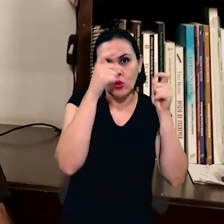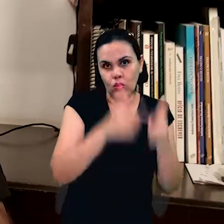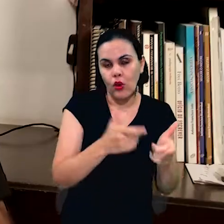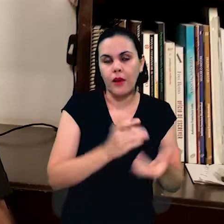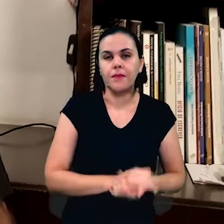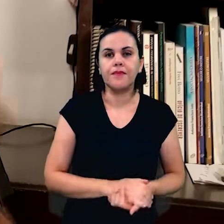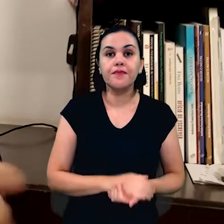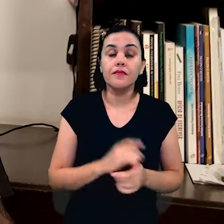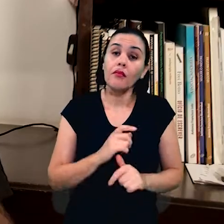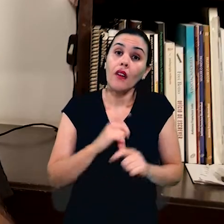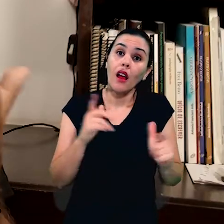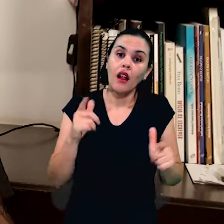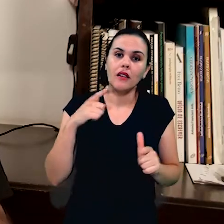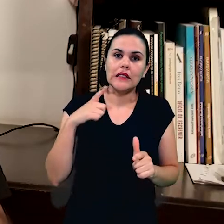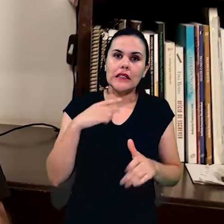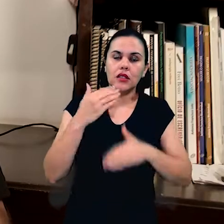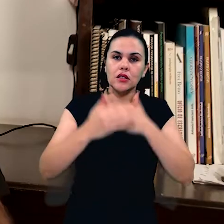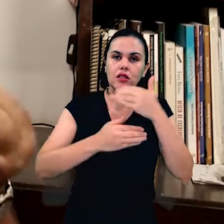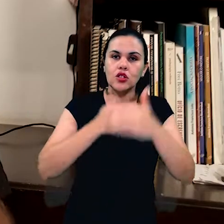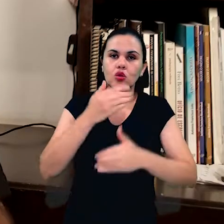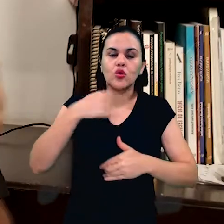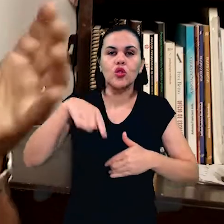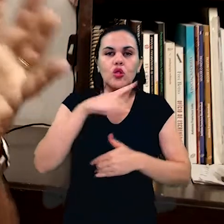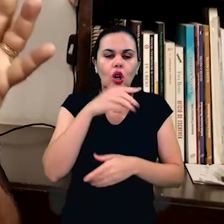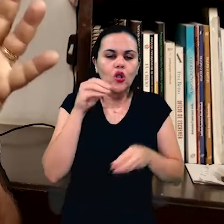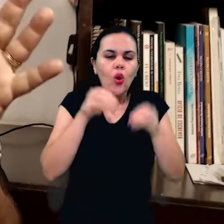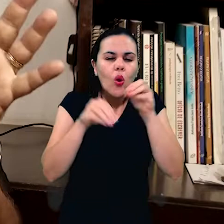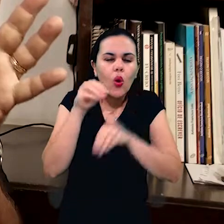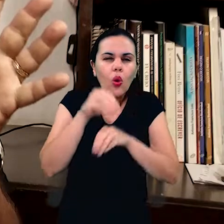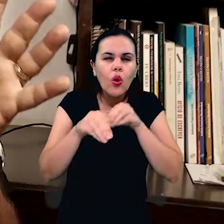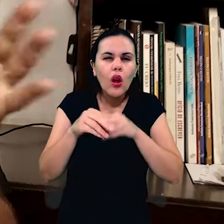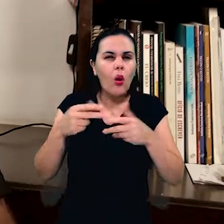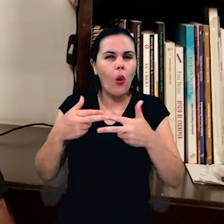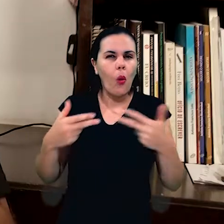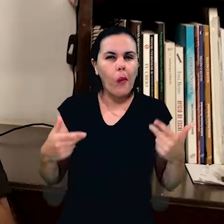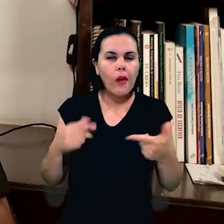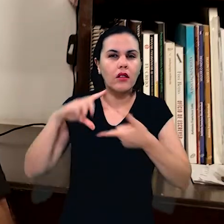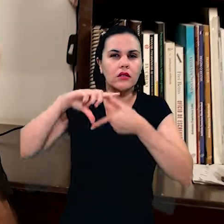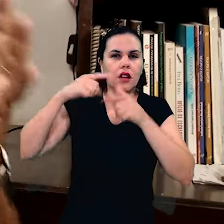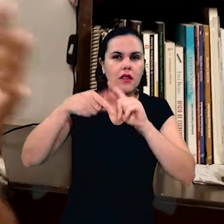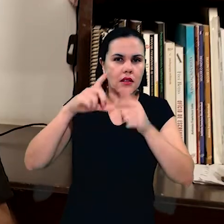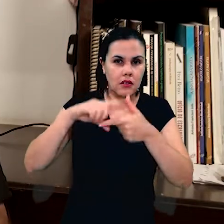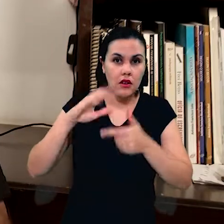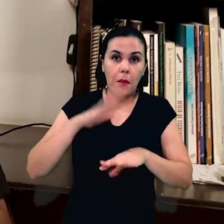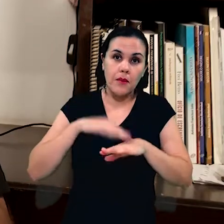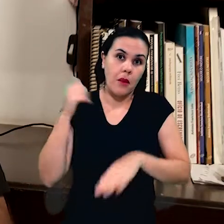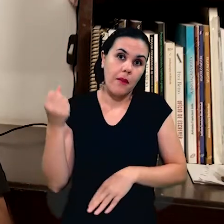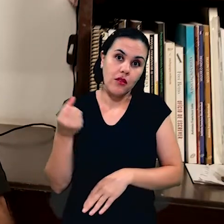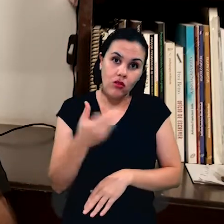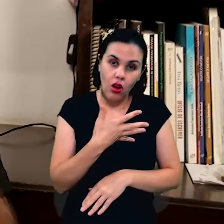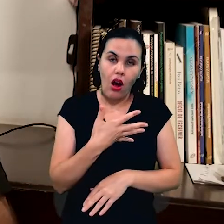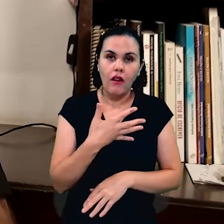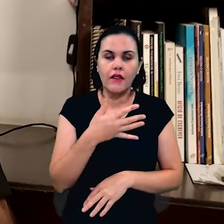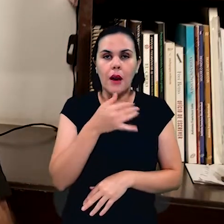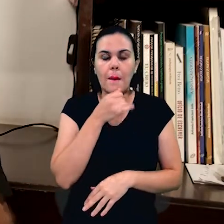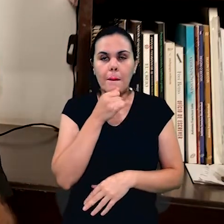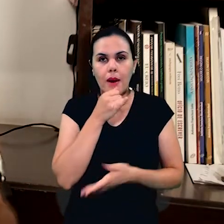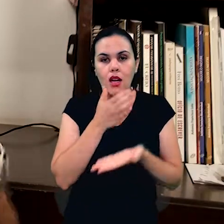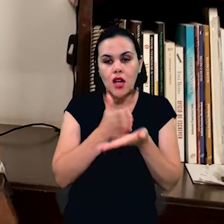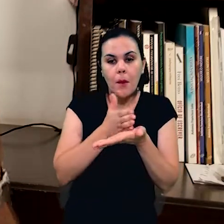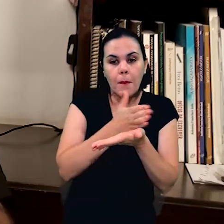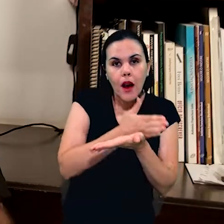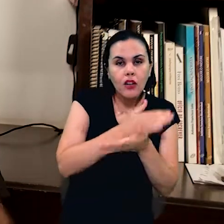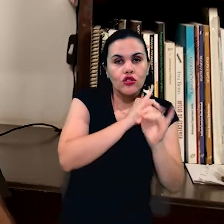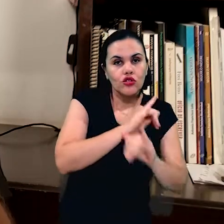Claro que também nesse processo nós introduzimos algumas coisas nessa tradição mais recente, podemos dizer, né? Uma parte